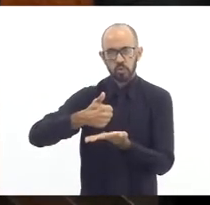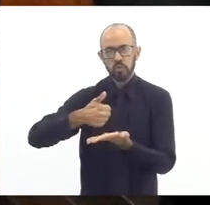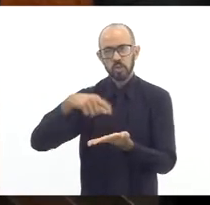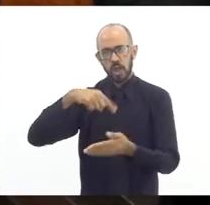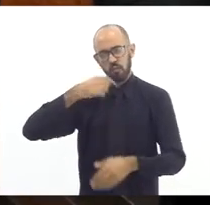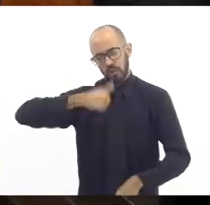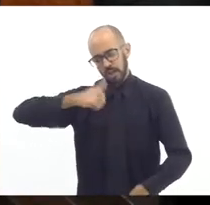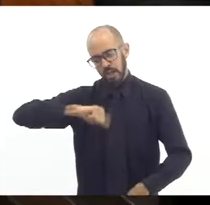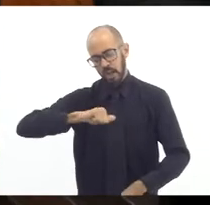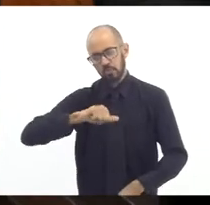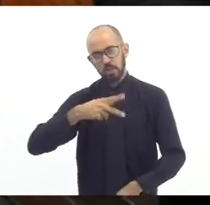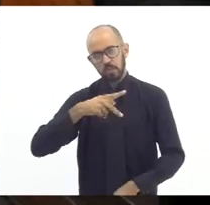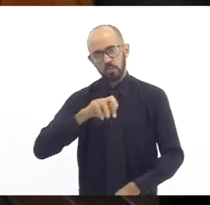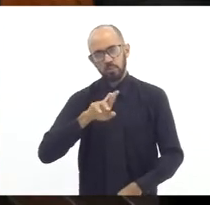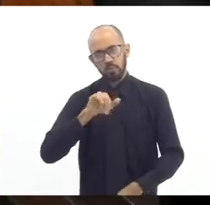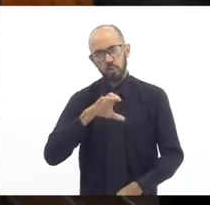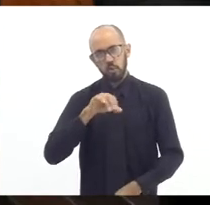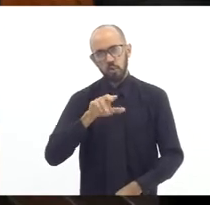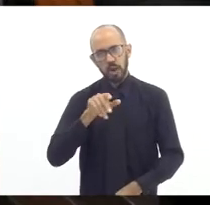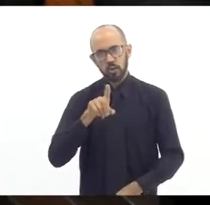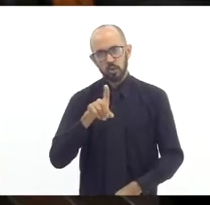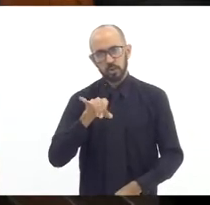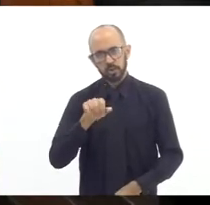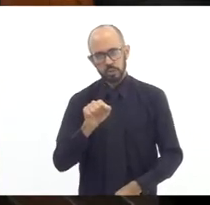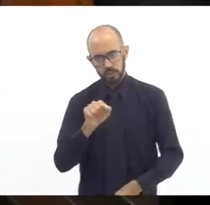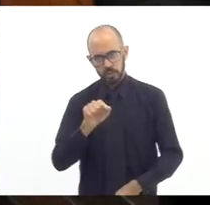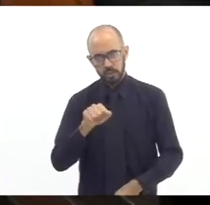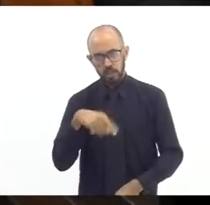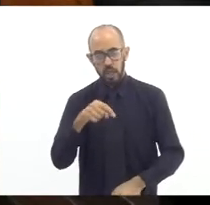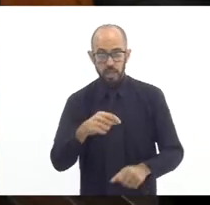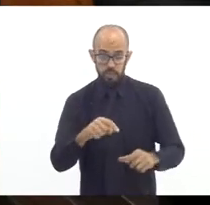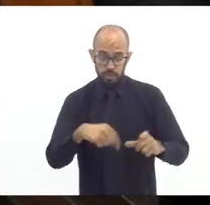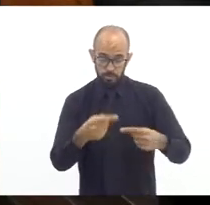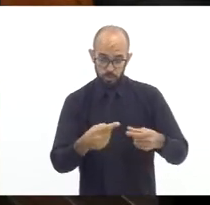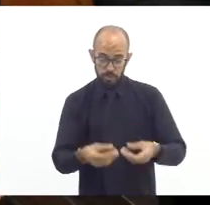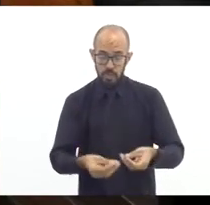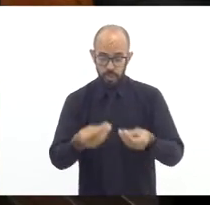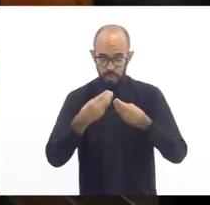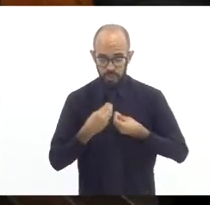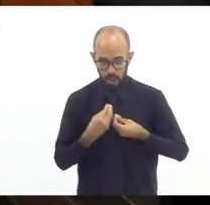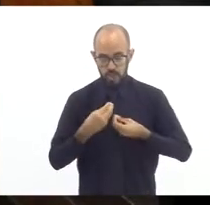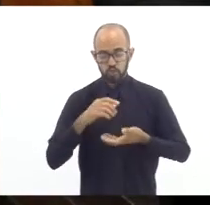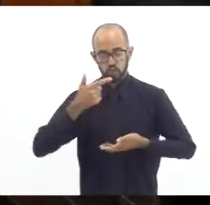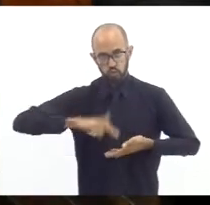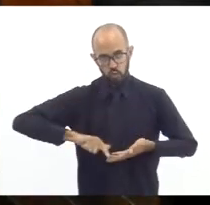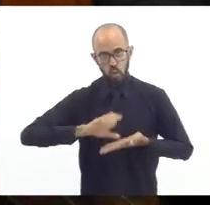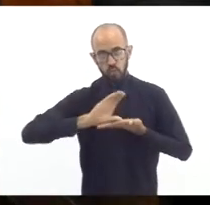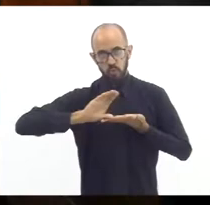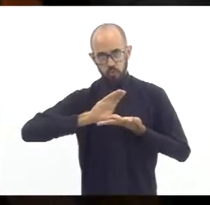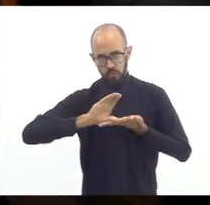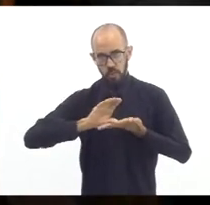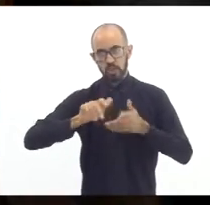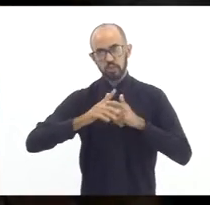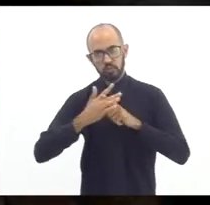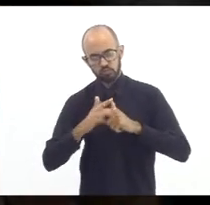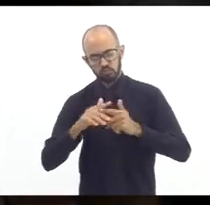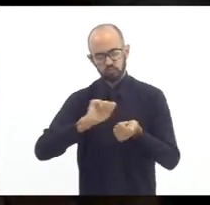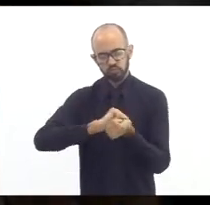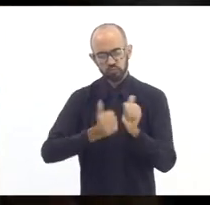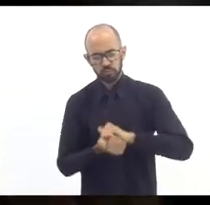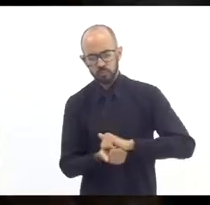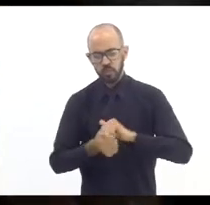nossa Procuradoria. Essa minuta é trazida novamente ao Conselho. O Conselho faz os ajustes que entende necessário